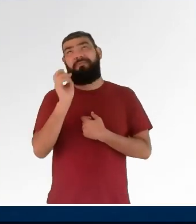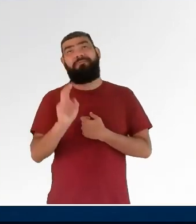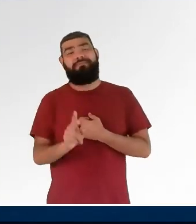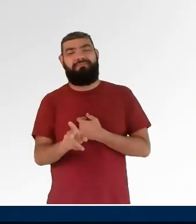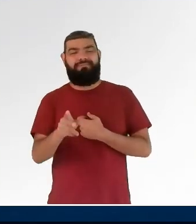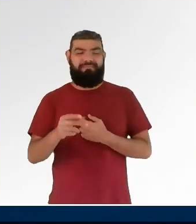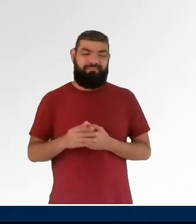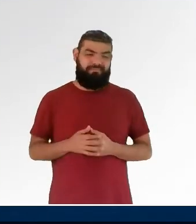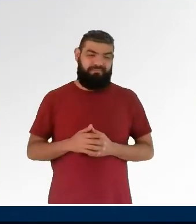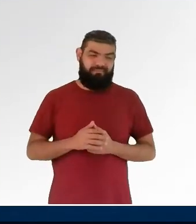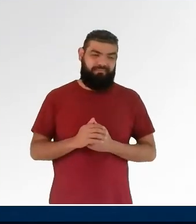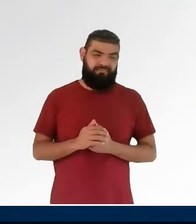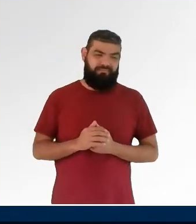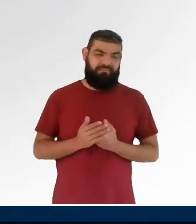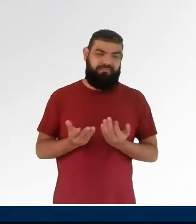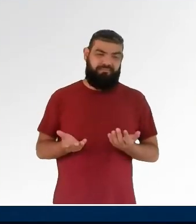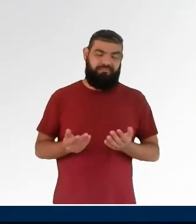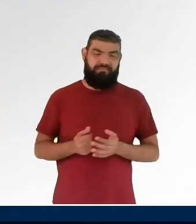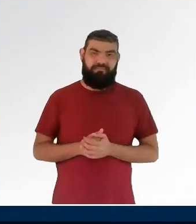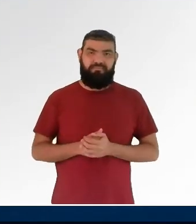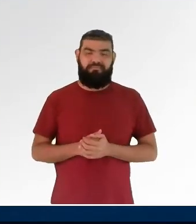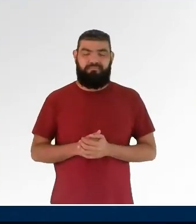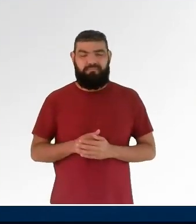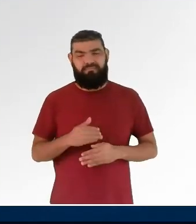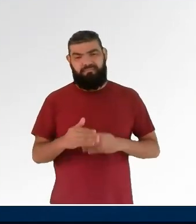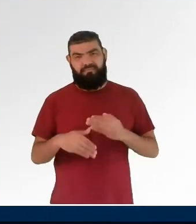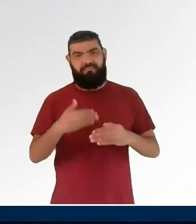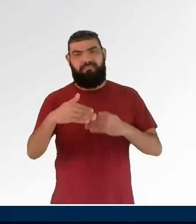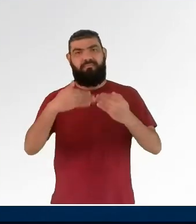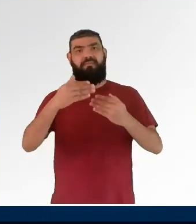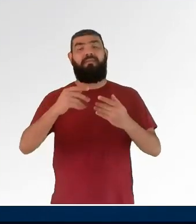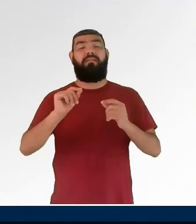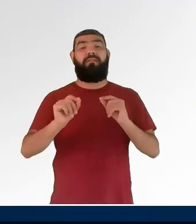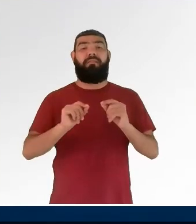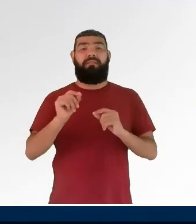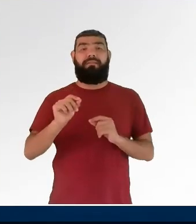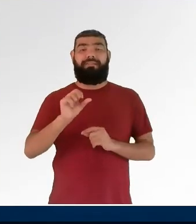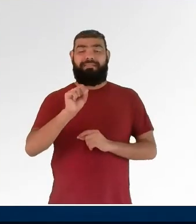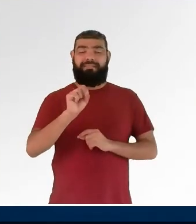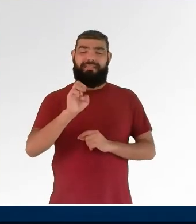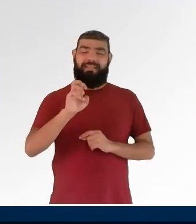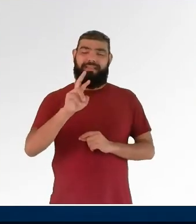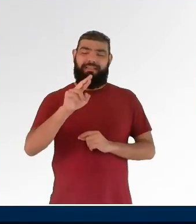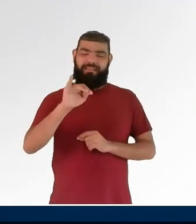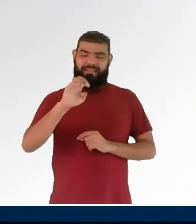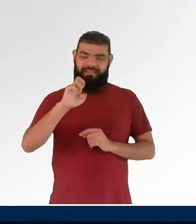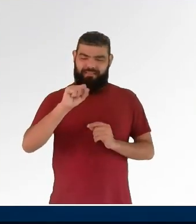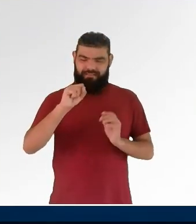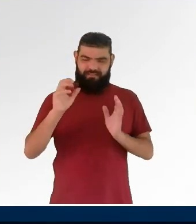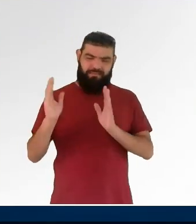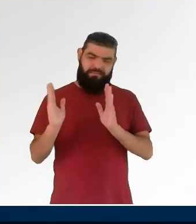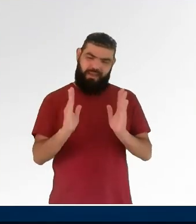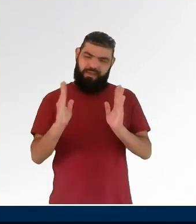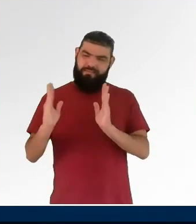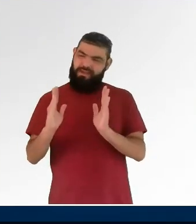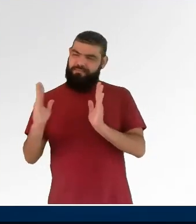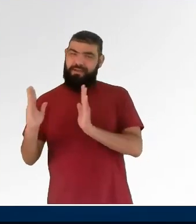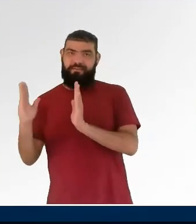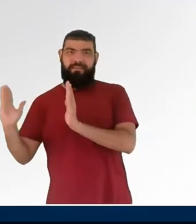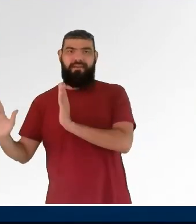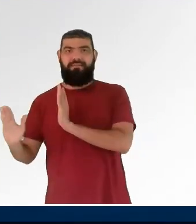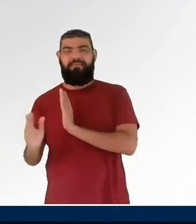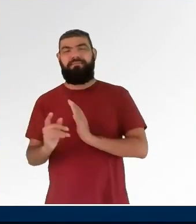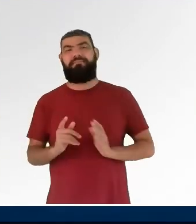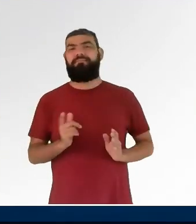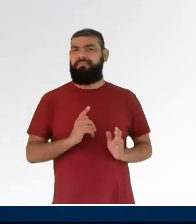resgatando. Aí nós avançamos para o quê em seguida? Para as séries. São diversas séries que existem hoje. E lá você